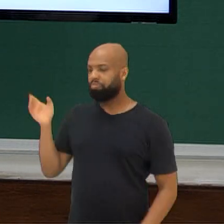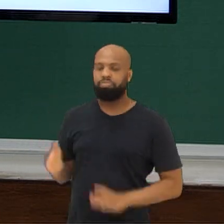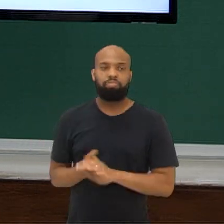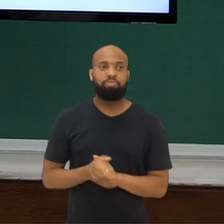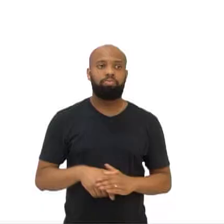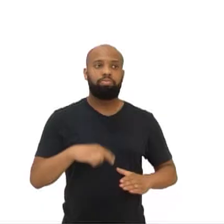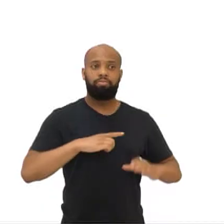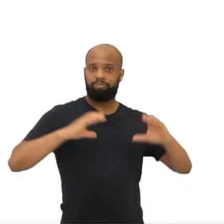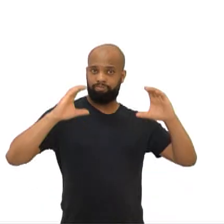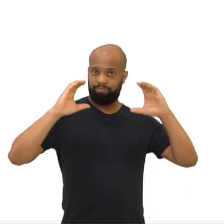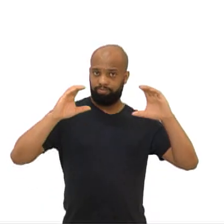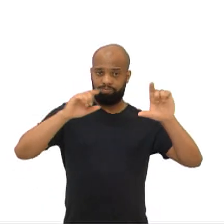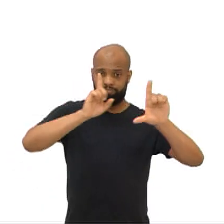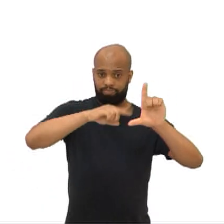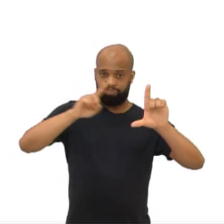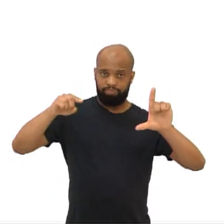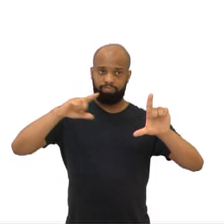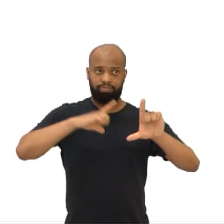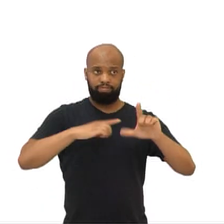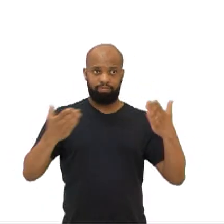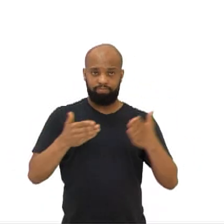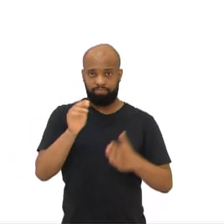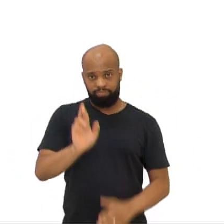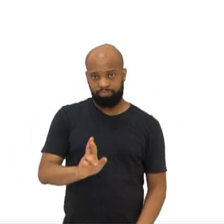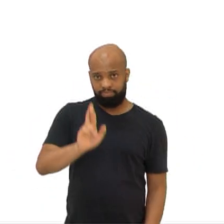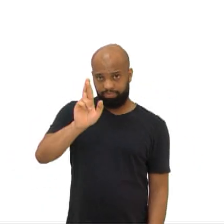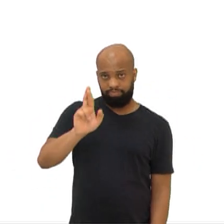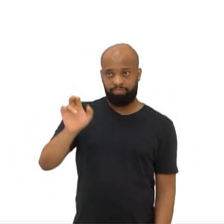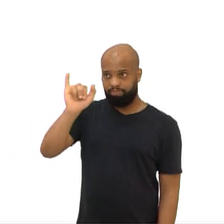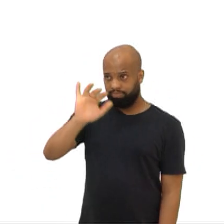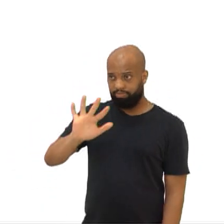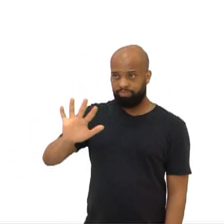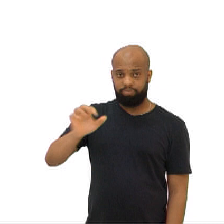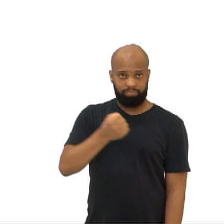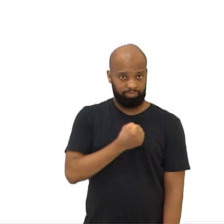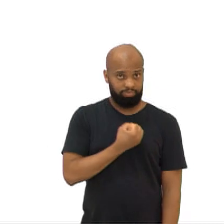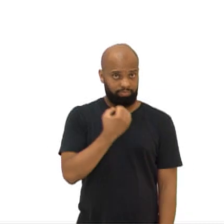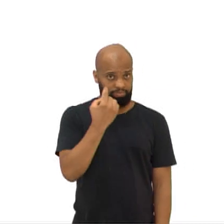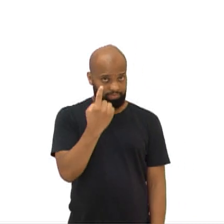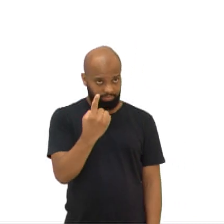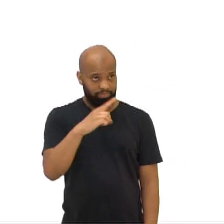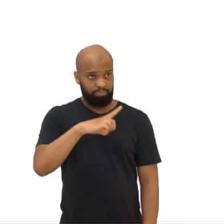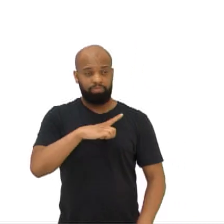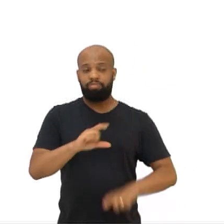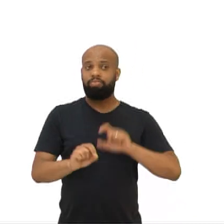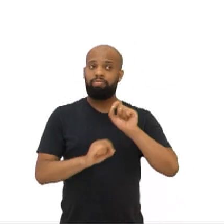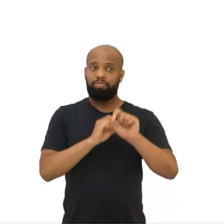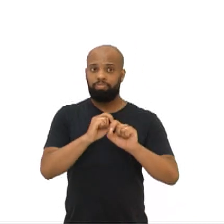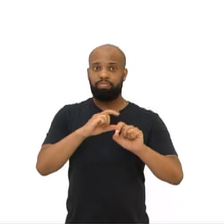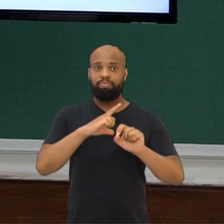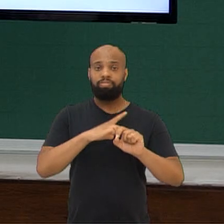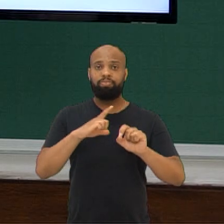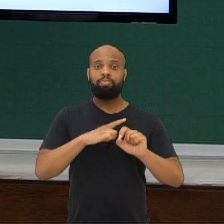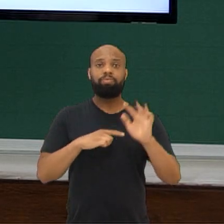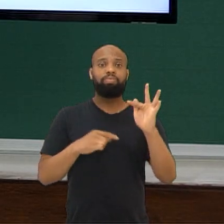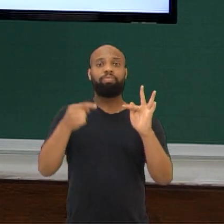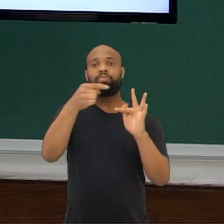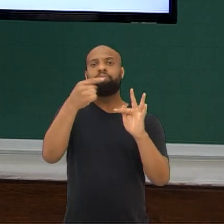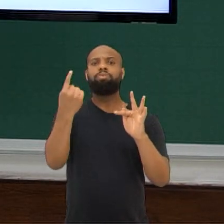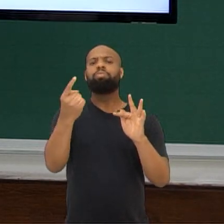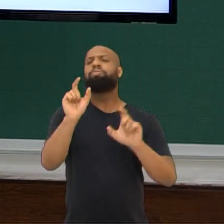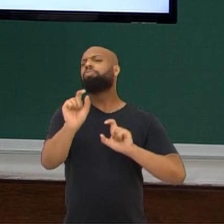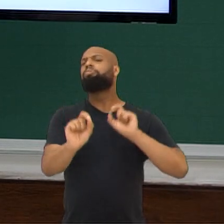A função cujo gráfico está representado na figura 1, a seguir tem sua inversa. Veja